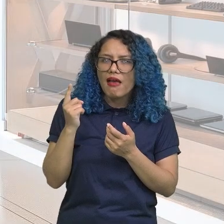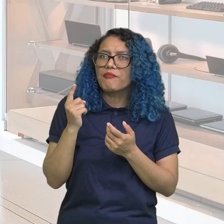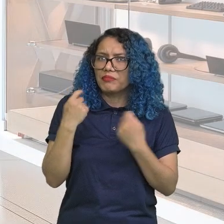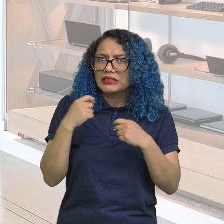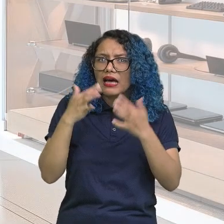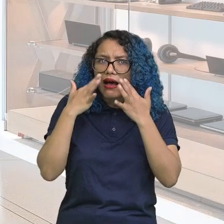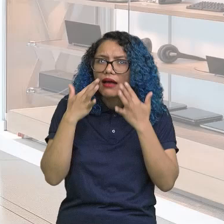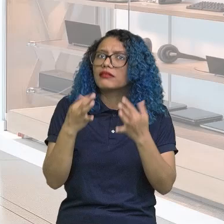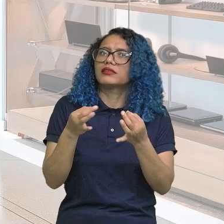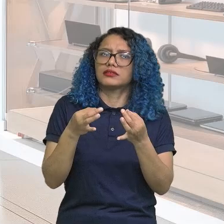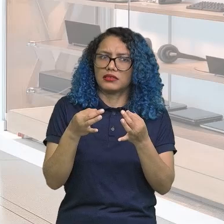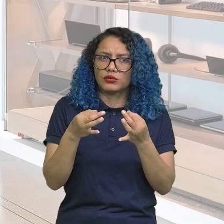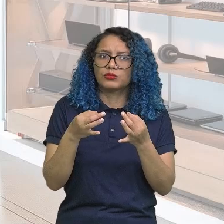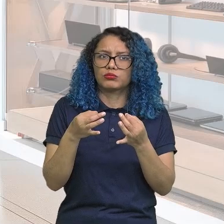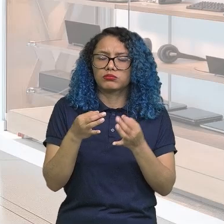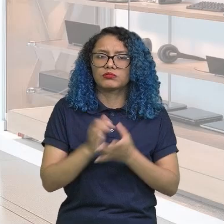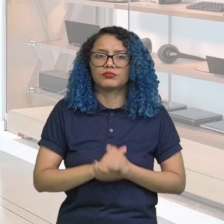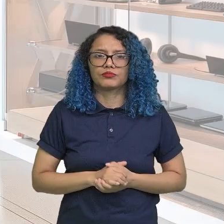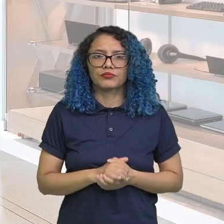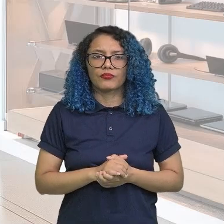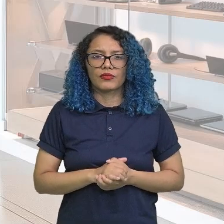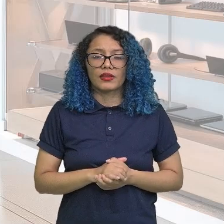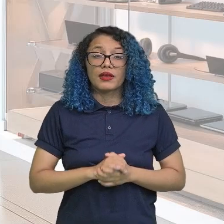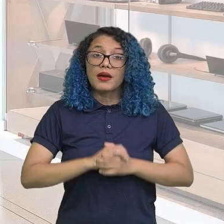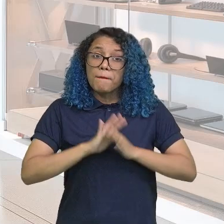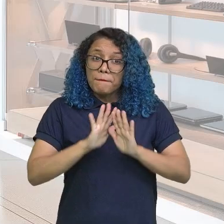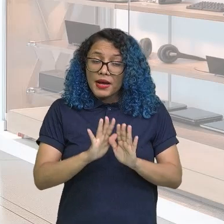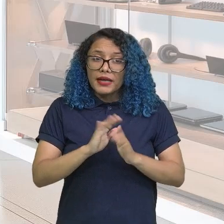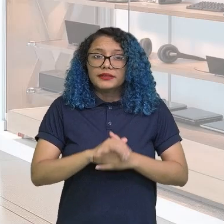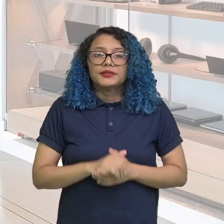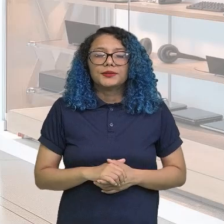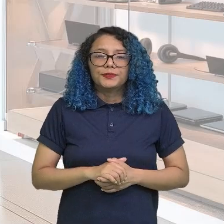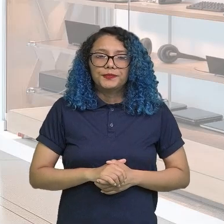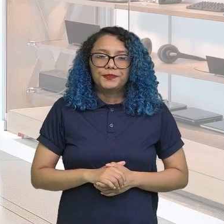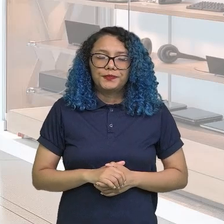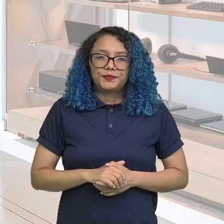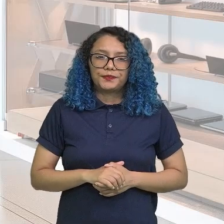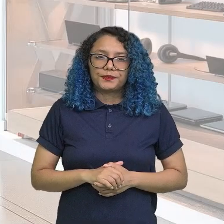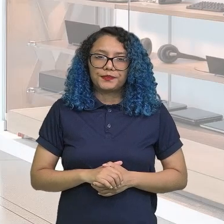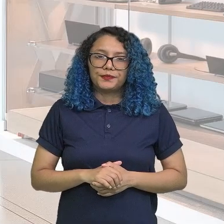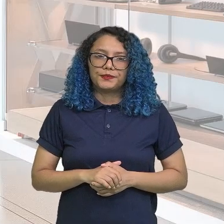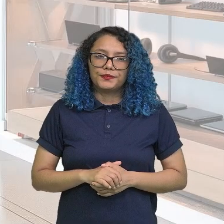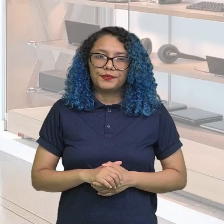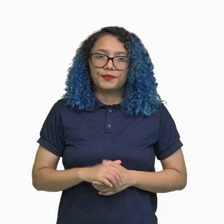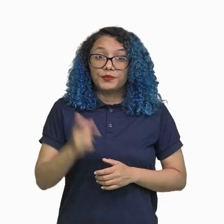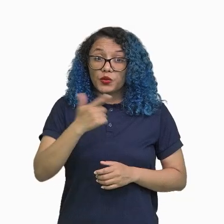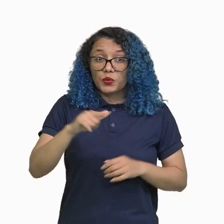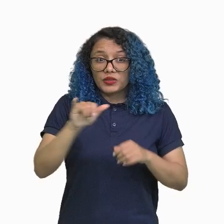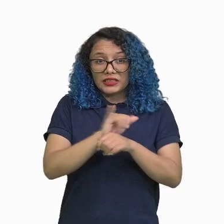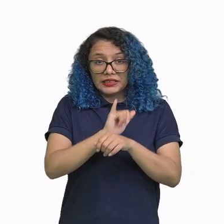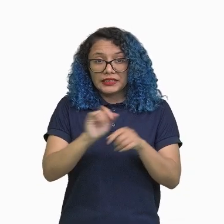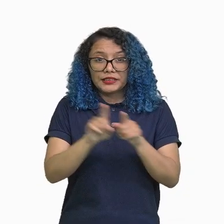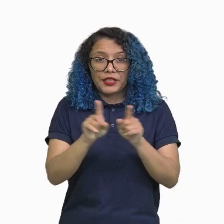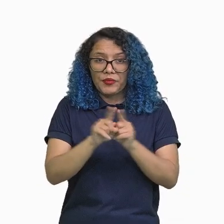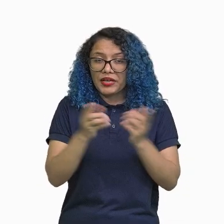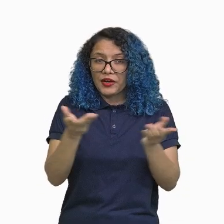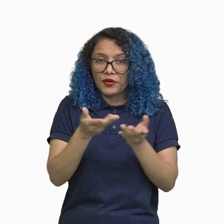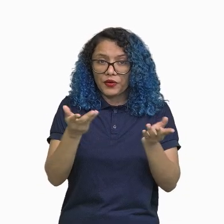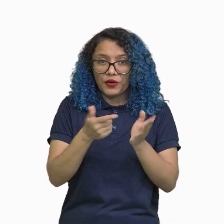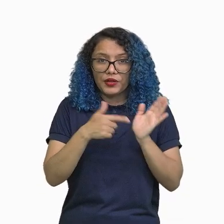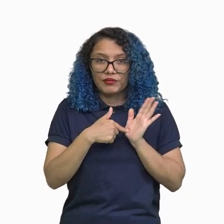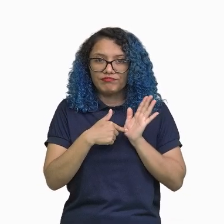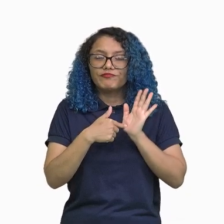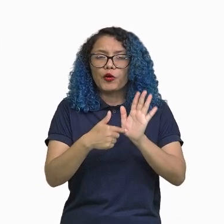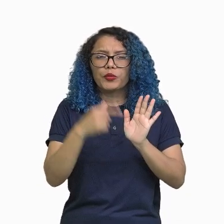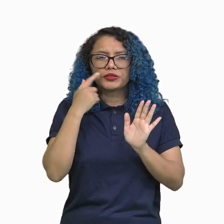Mas a porcentagem também a favor aí do comércio tem uma outra tática que nós vamos conhecer juntos então.